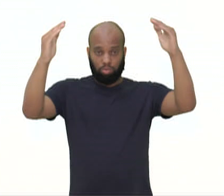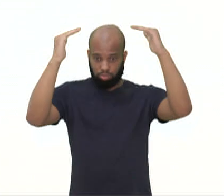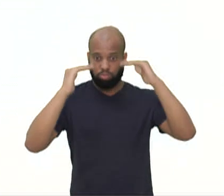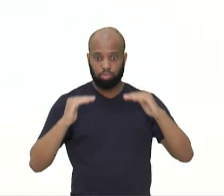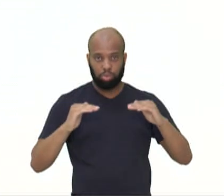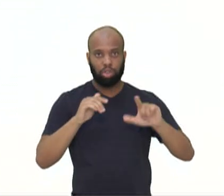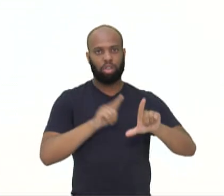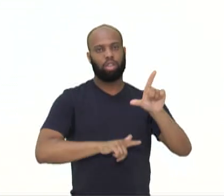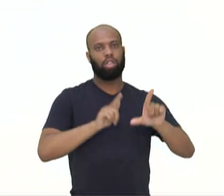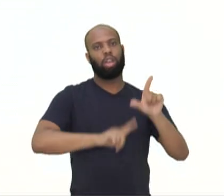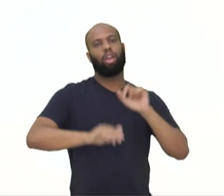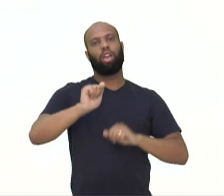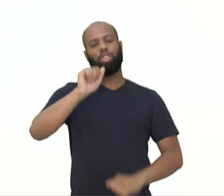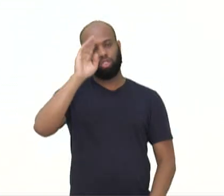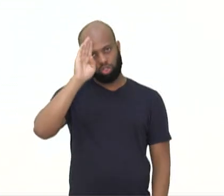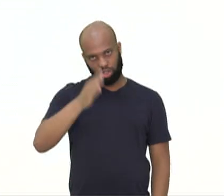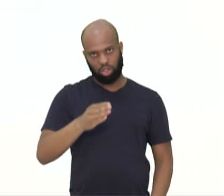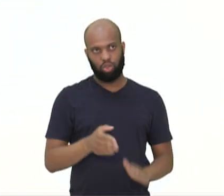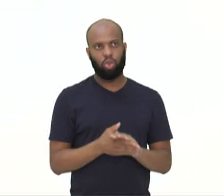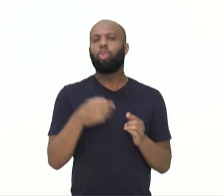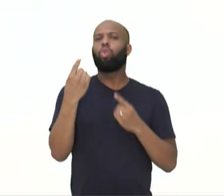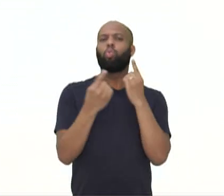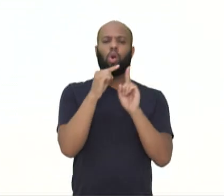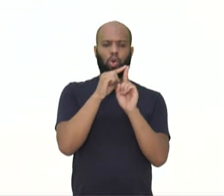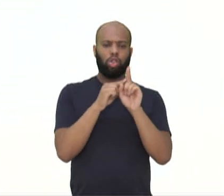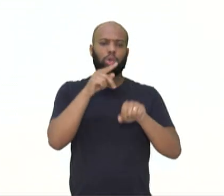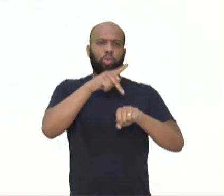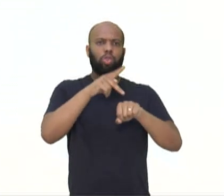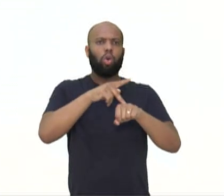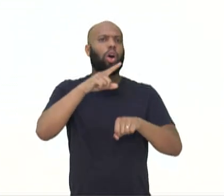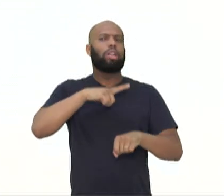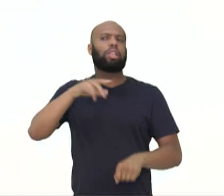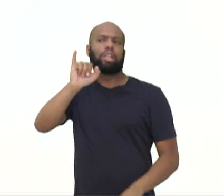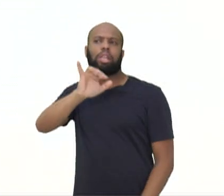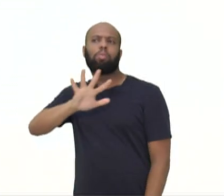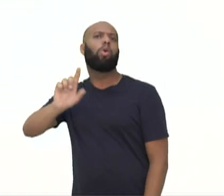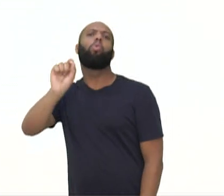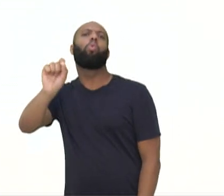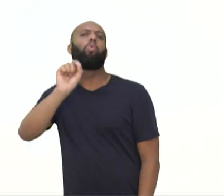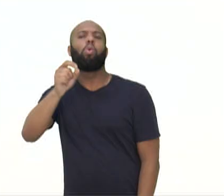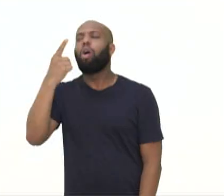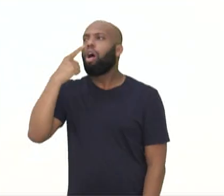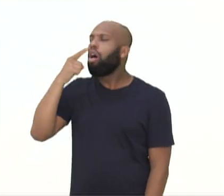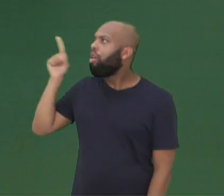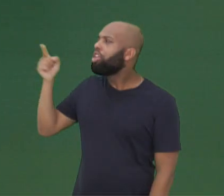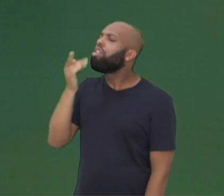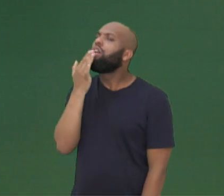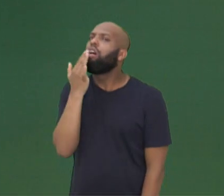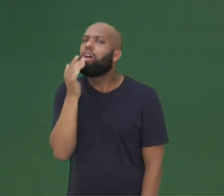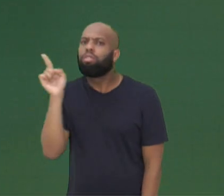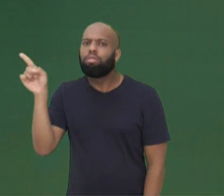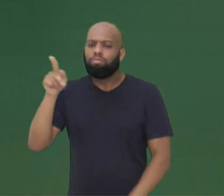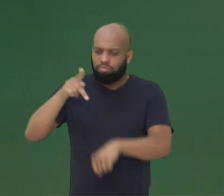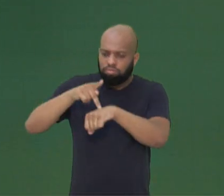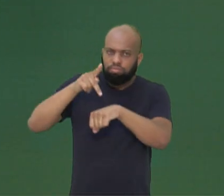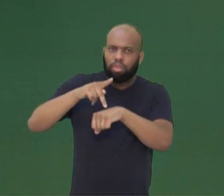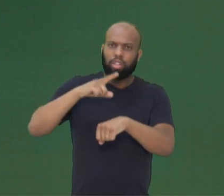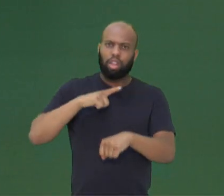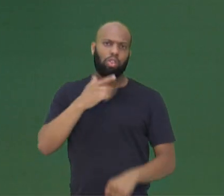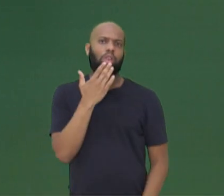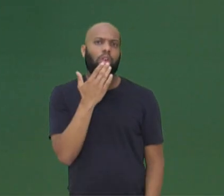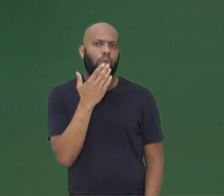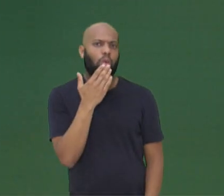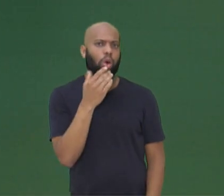ir para a letra A. Qual é o tipo de rocha que aparece nessa figura? Repara na coloração. Ela tem uma